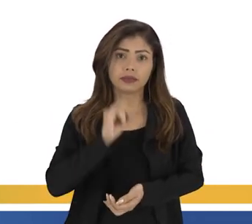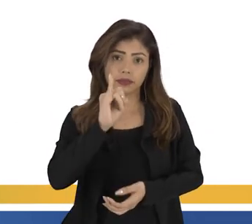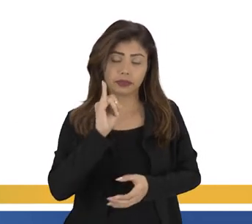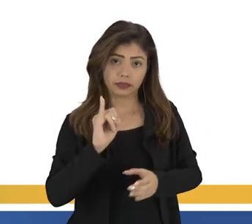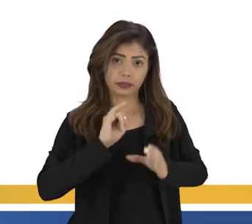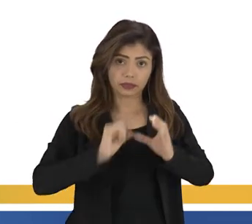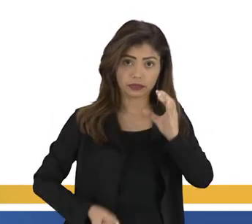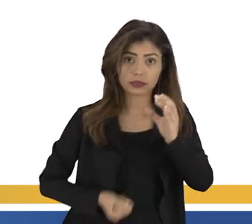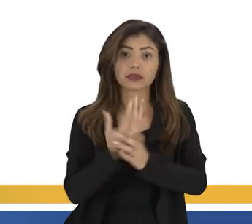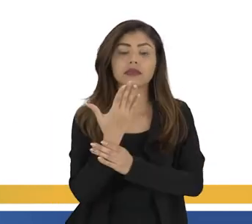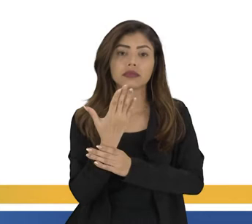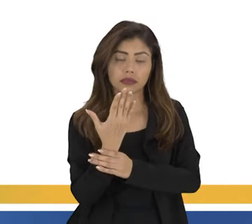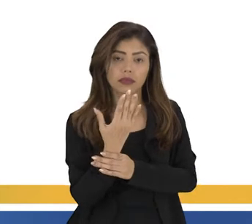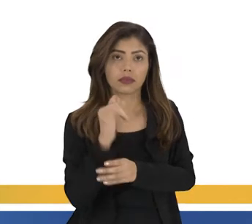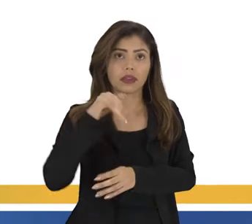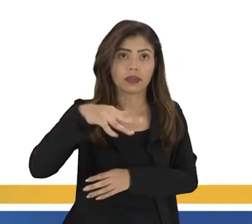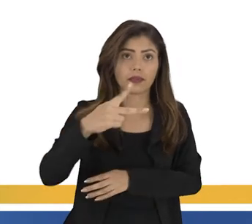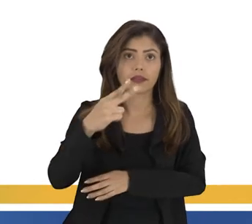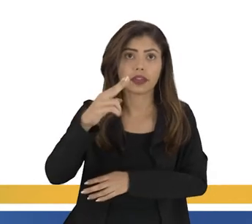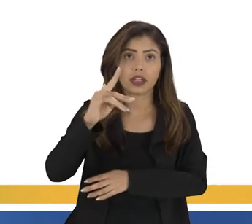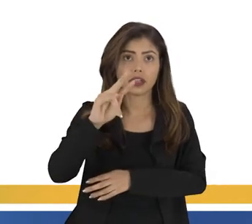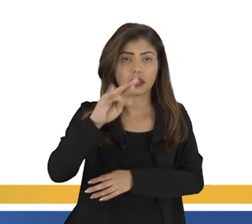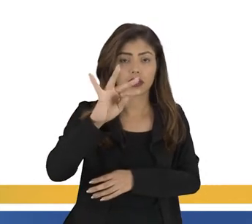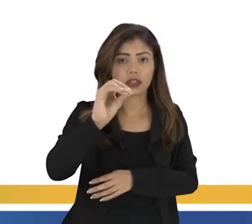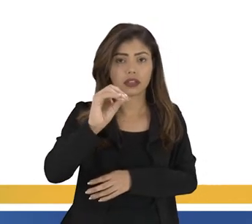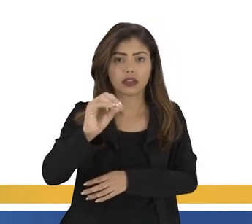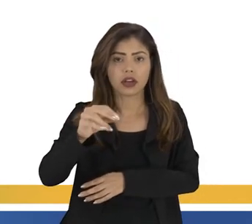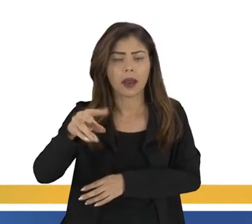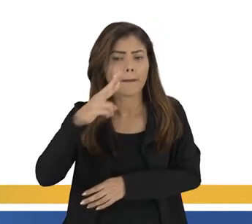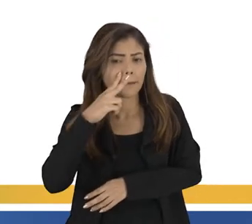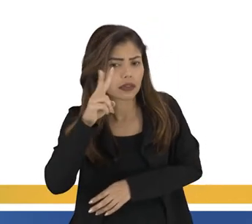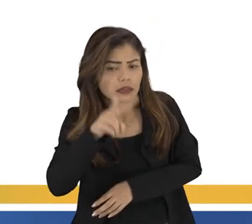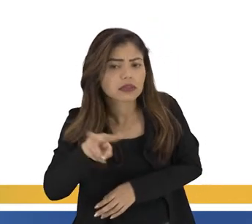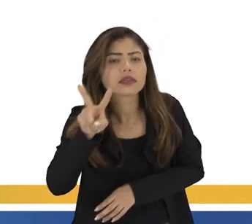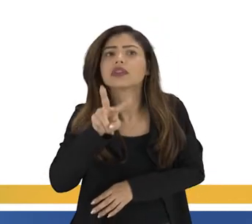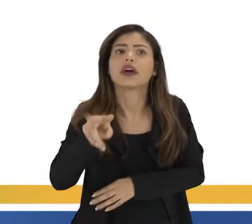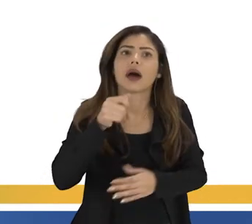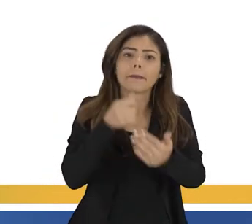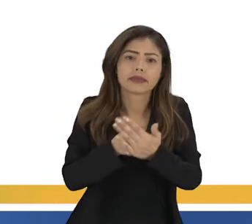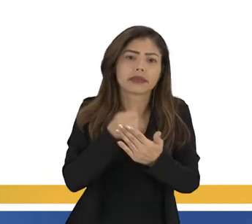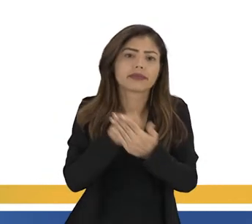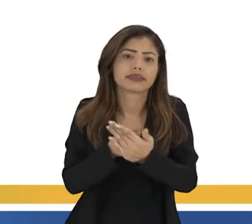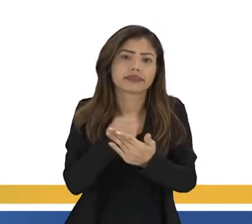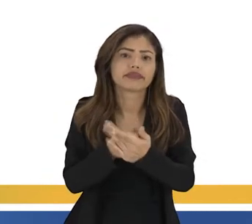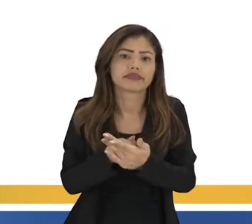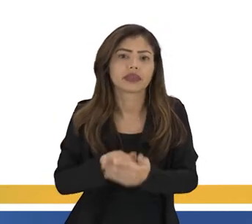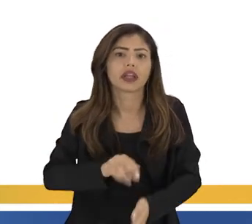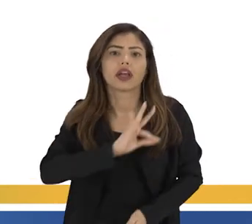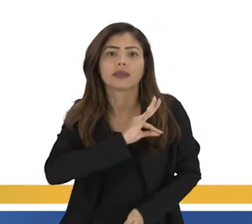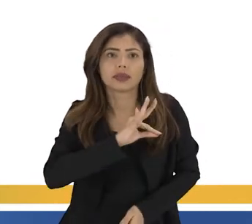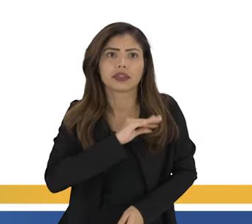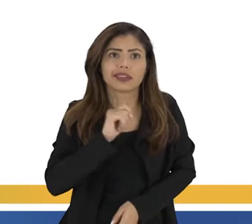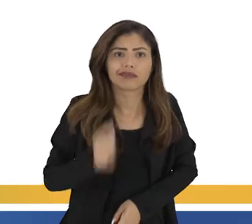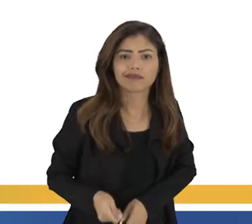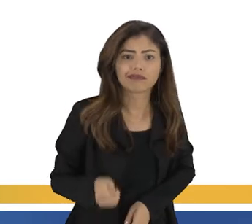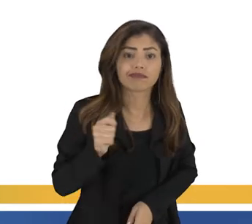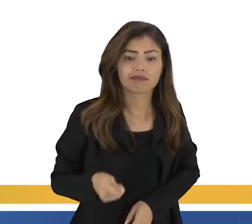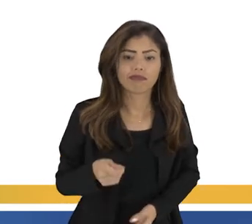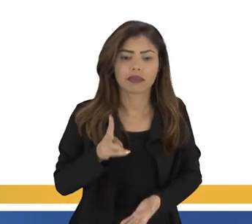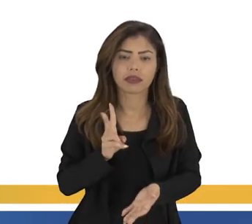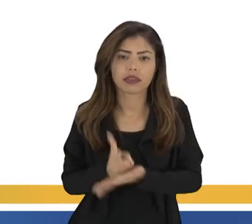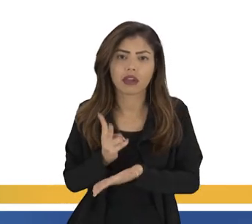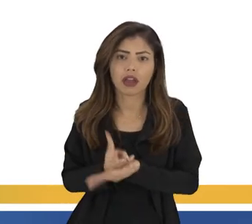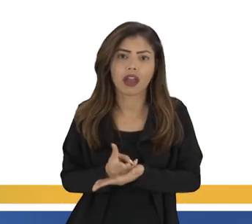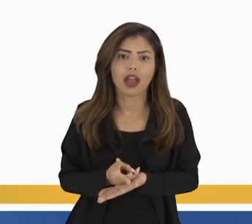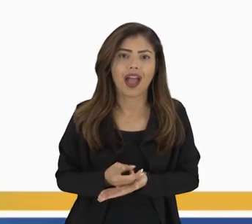criar impostos ele precisa então de uma política fiscal precisa opressiva ou seja vai ter que cobrar esses impostos